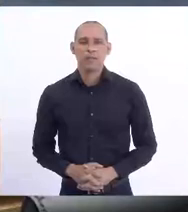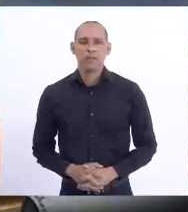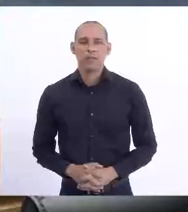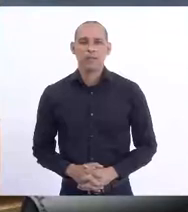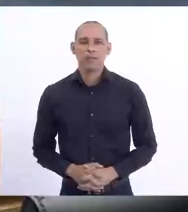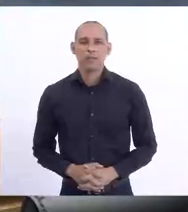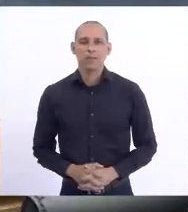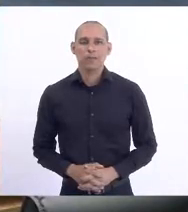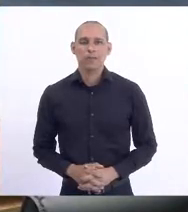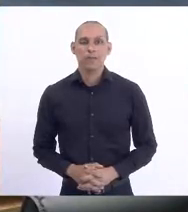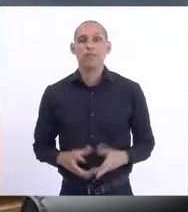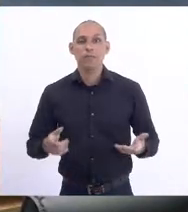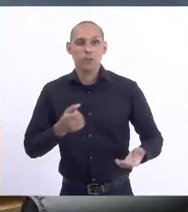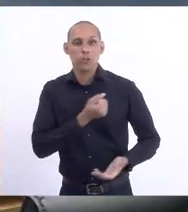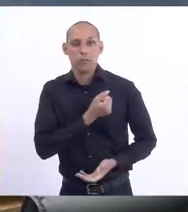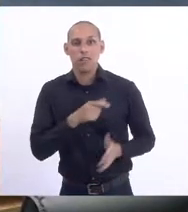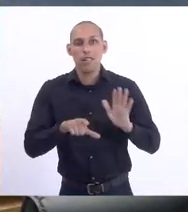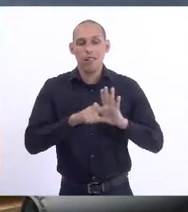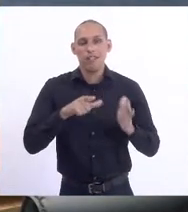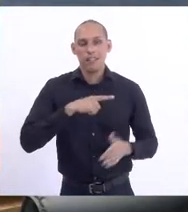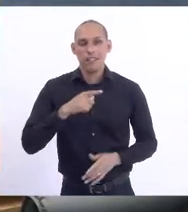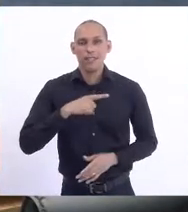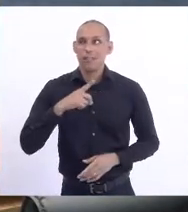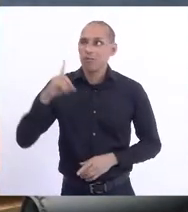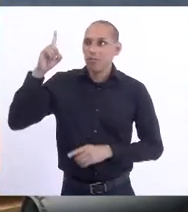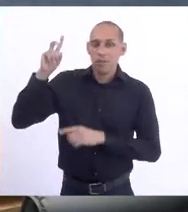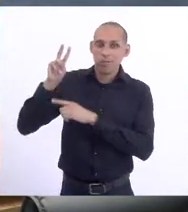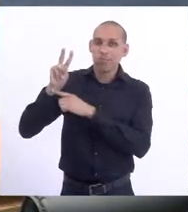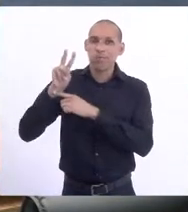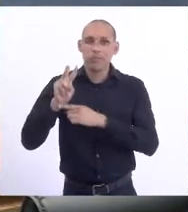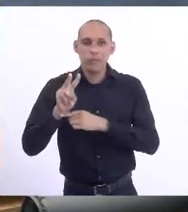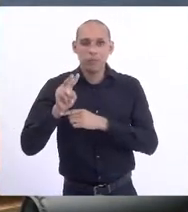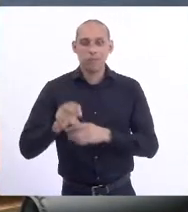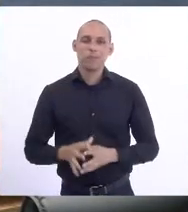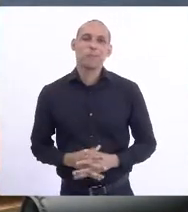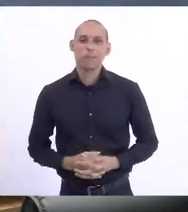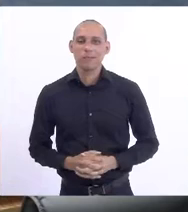Havendo número legal e sobre a proteção de Deus,